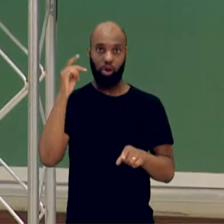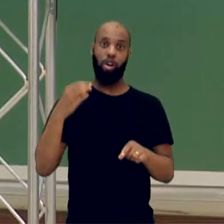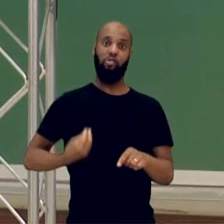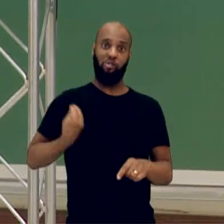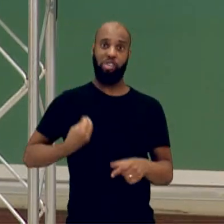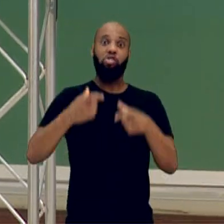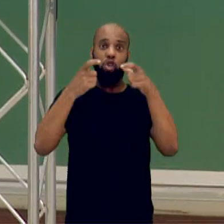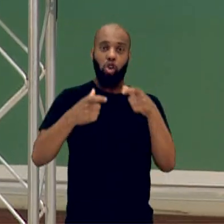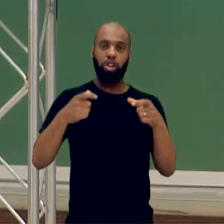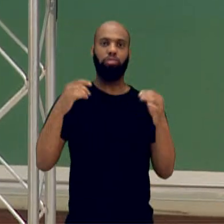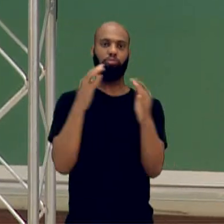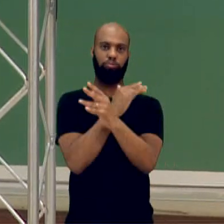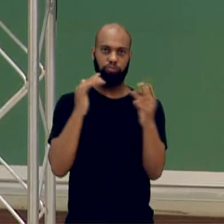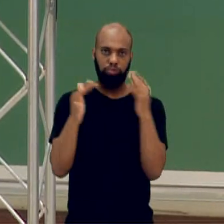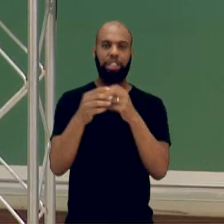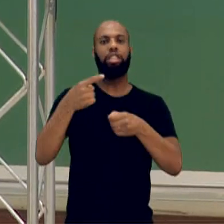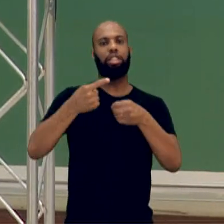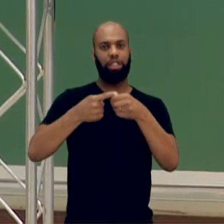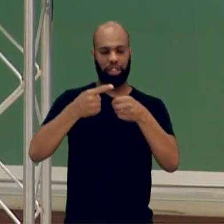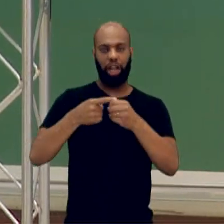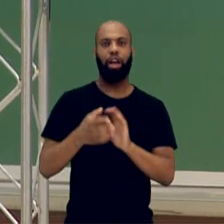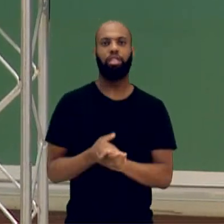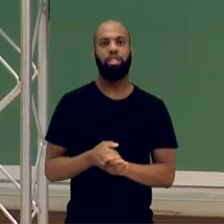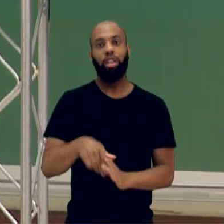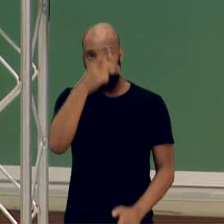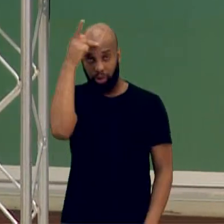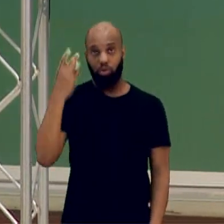urbanas, né? E aí a gente vê onde as pessoas